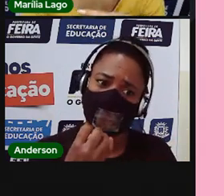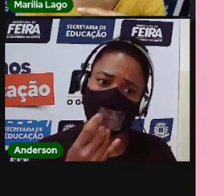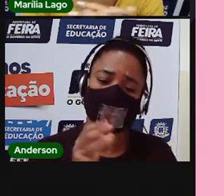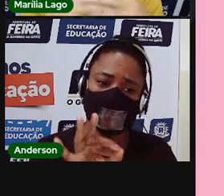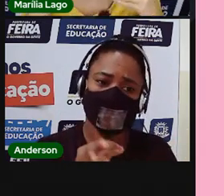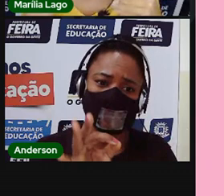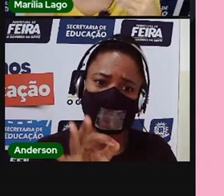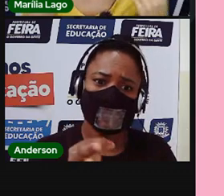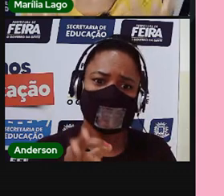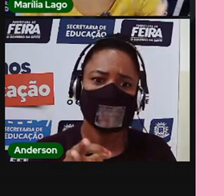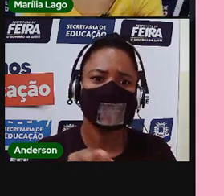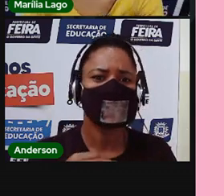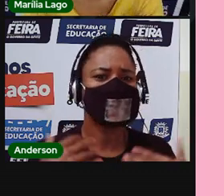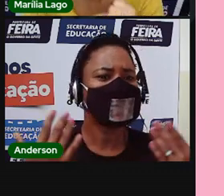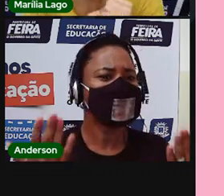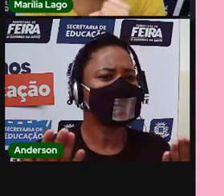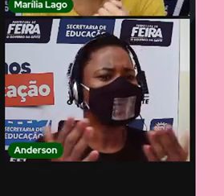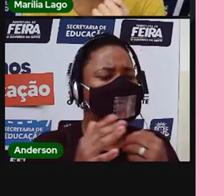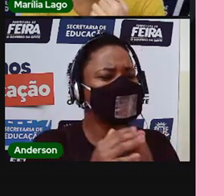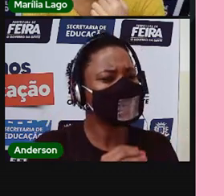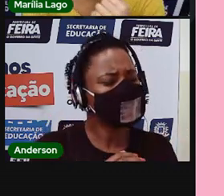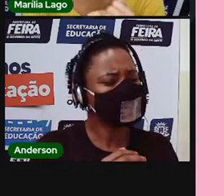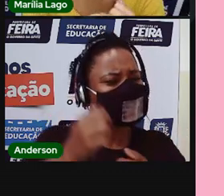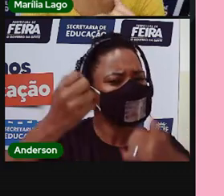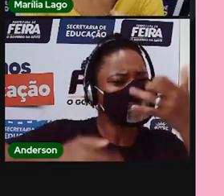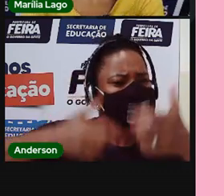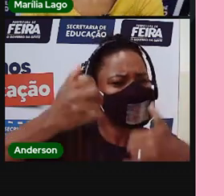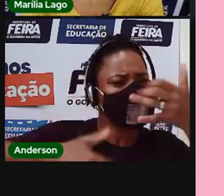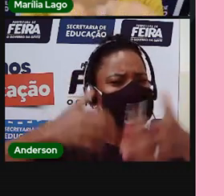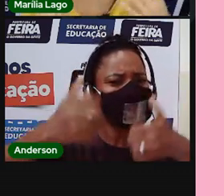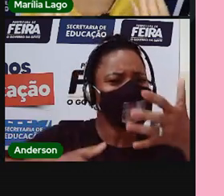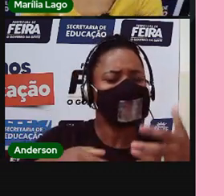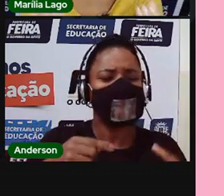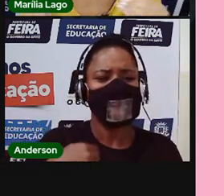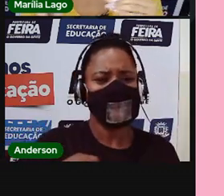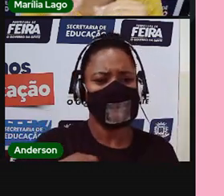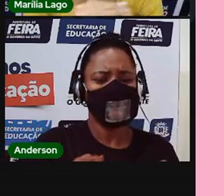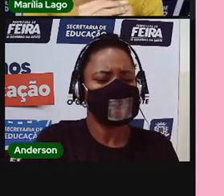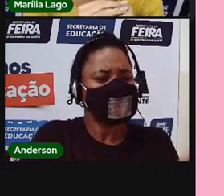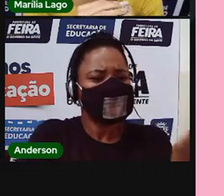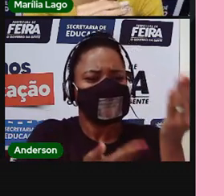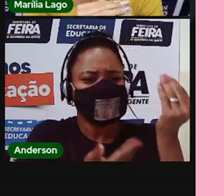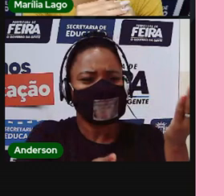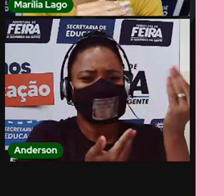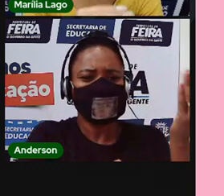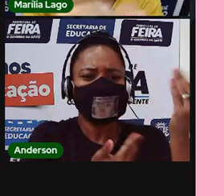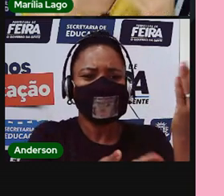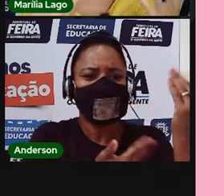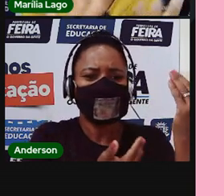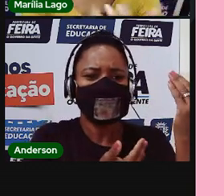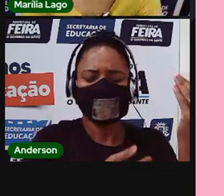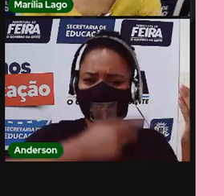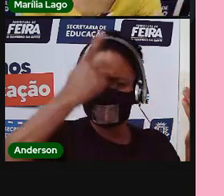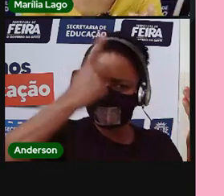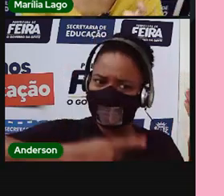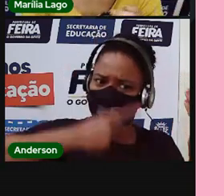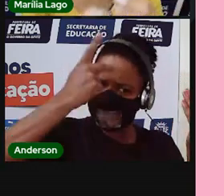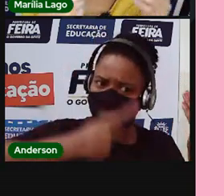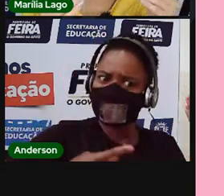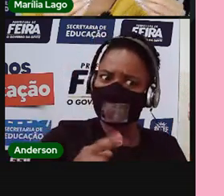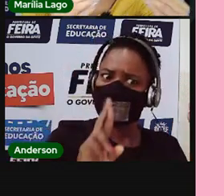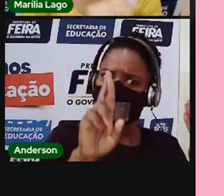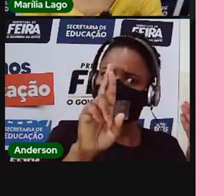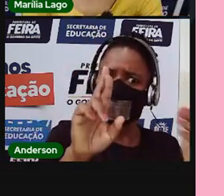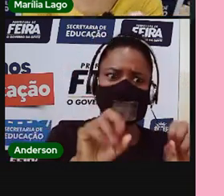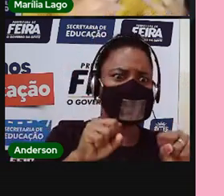Tá, mas o que é que isso tem a ver com protagonismo juvenil, né? Inicialmente, trazer o significado,